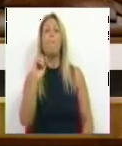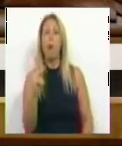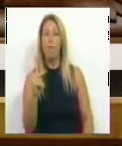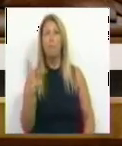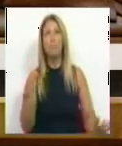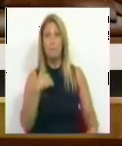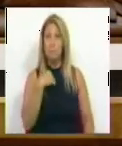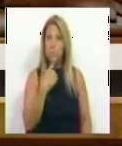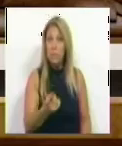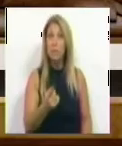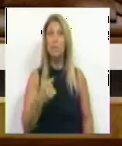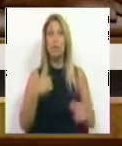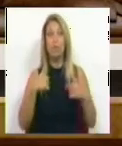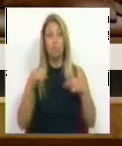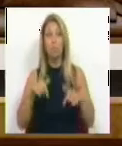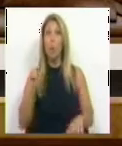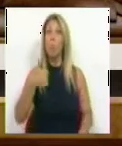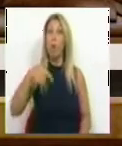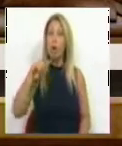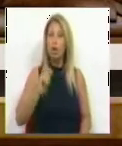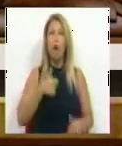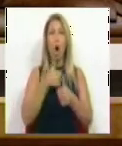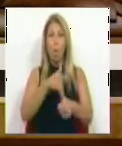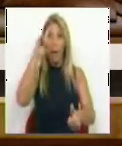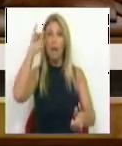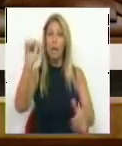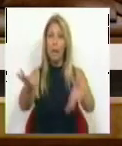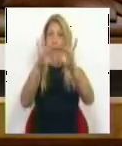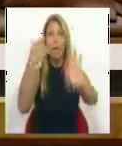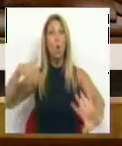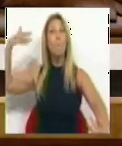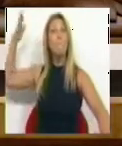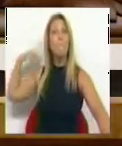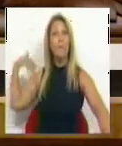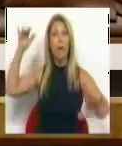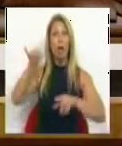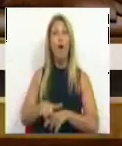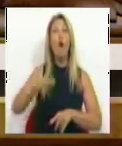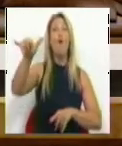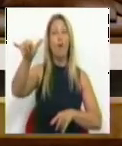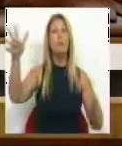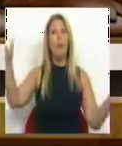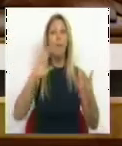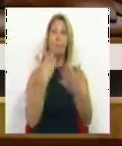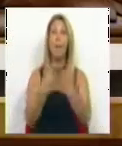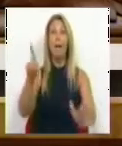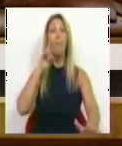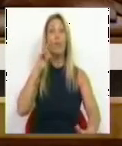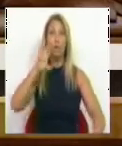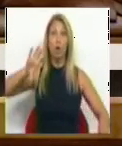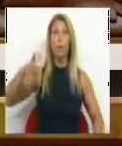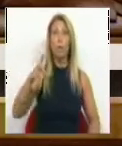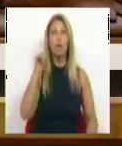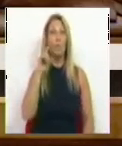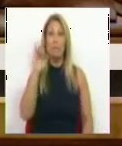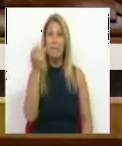Esquerda acompanha a ideia de colocar, como foi no passado, a Força Aérea à disposição do país e da Proteção Civil para combater os